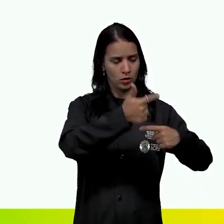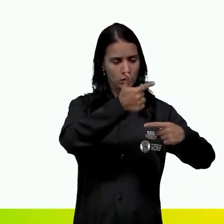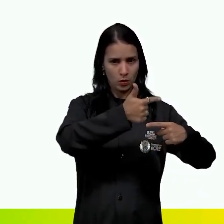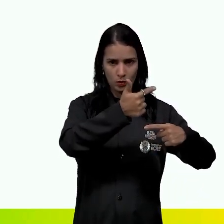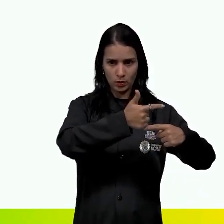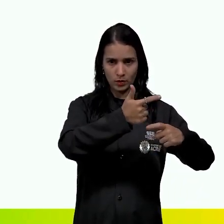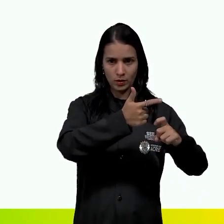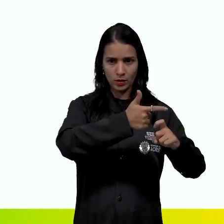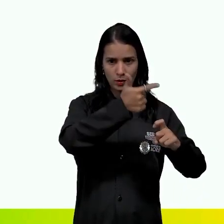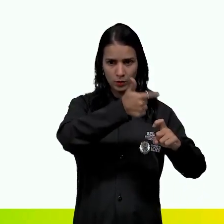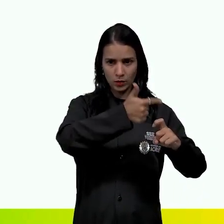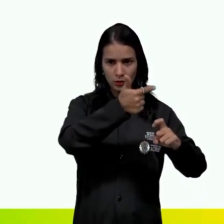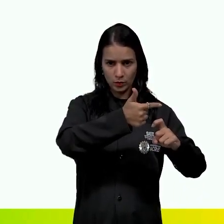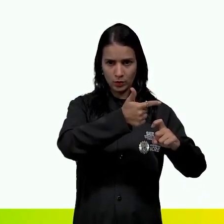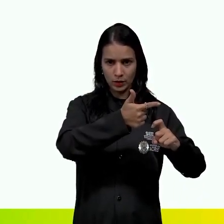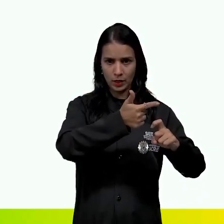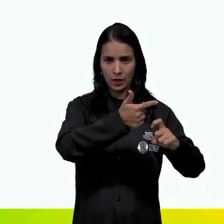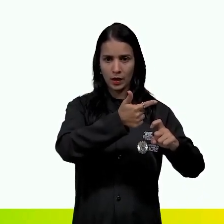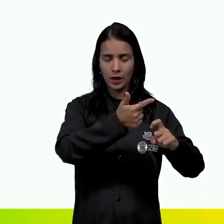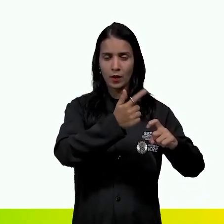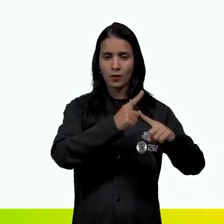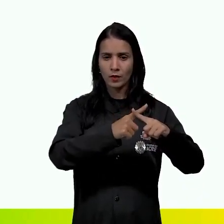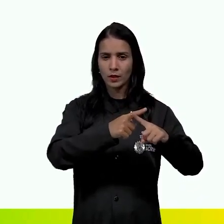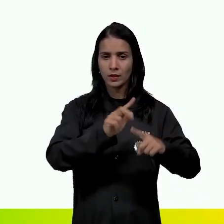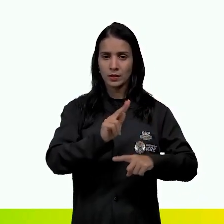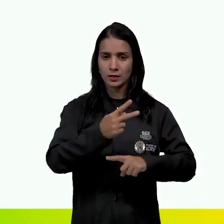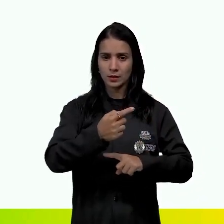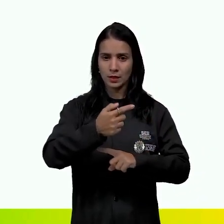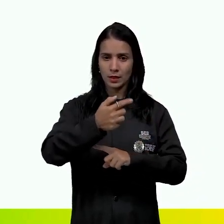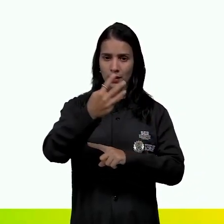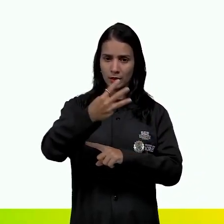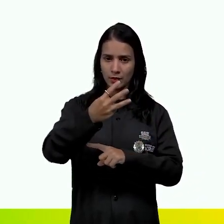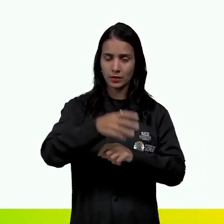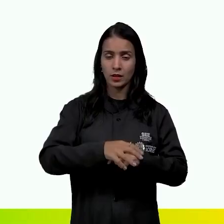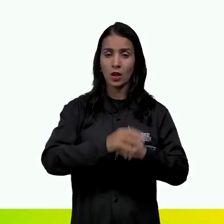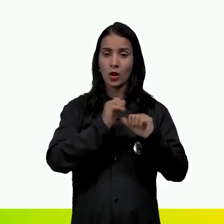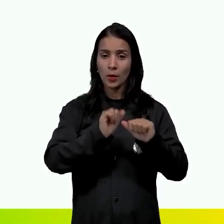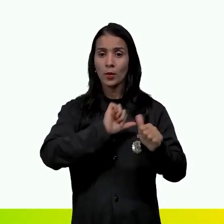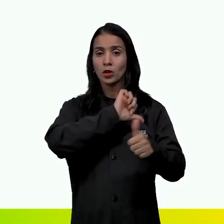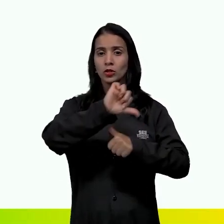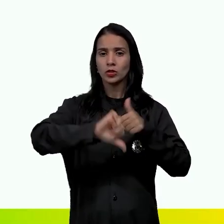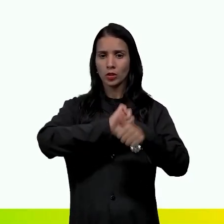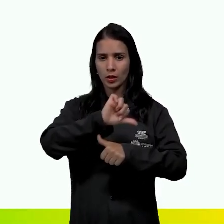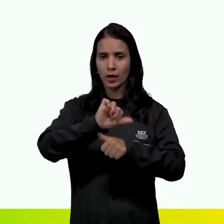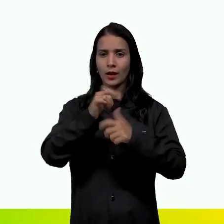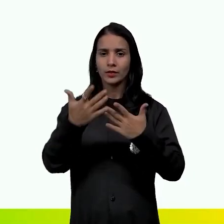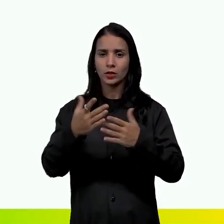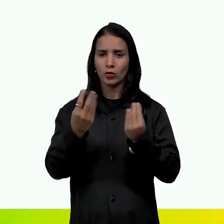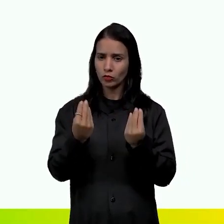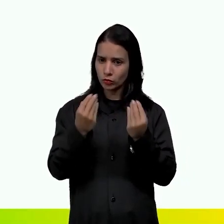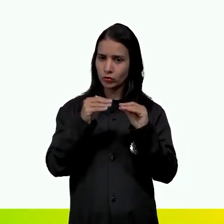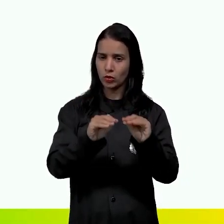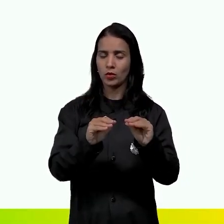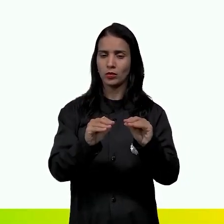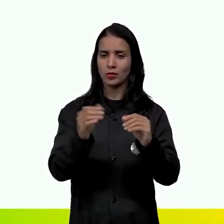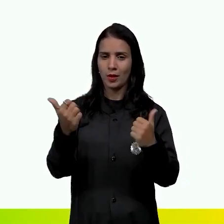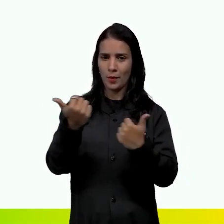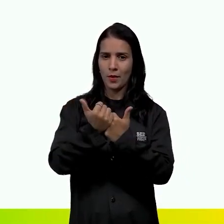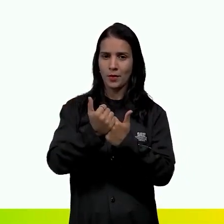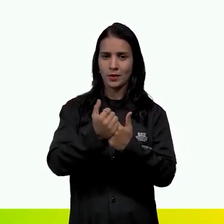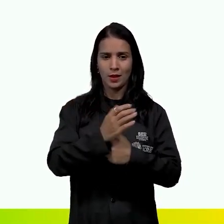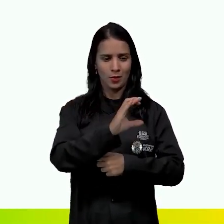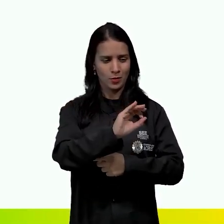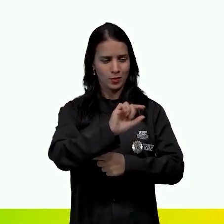troca. 0,36 dividido para 12, vezes h ao cubo. Esse 0,36 dividido para 12